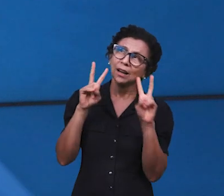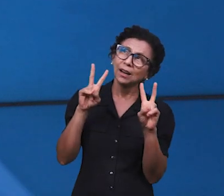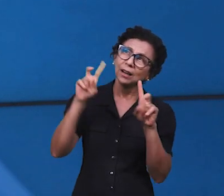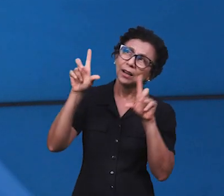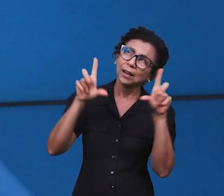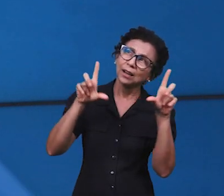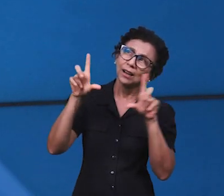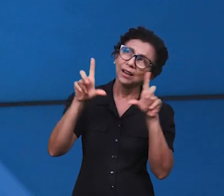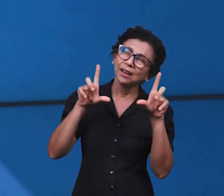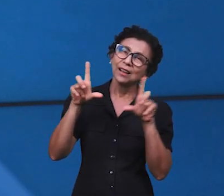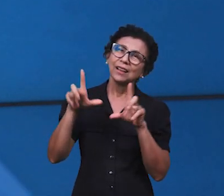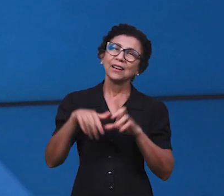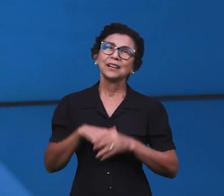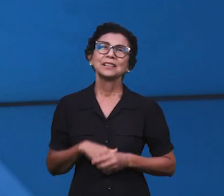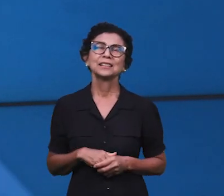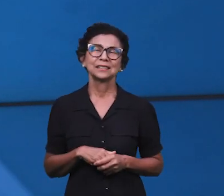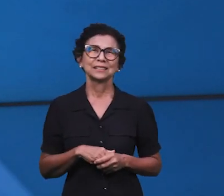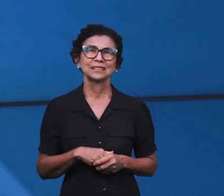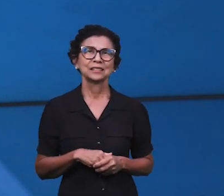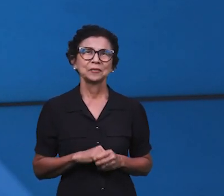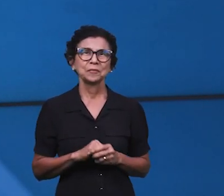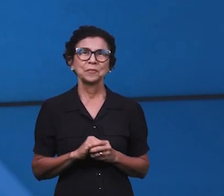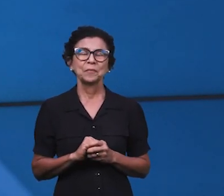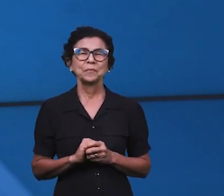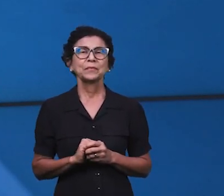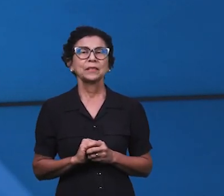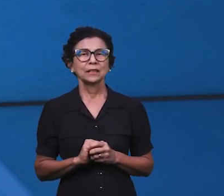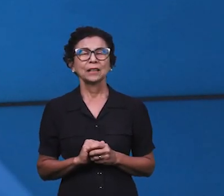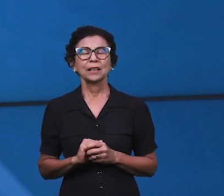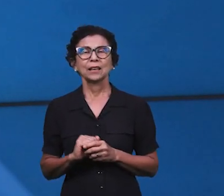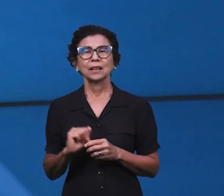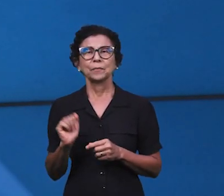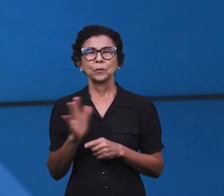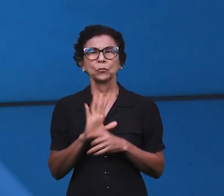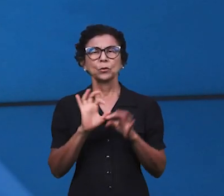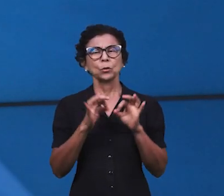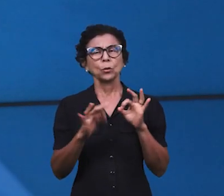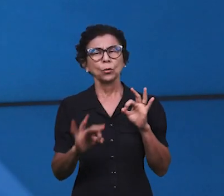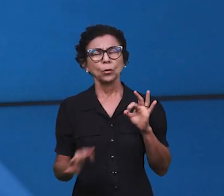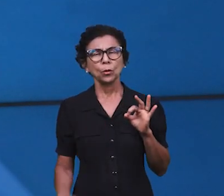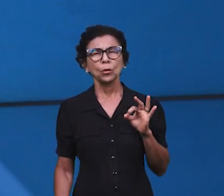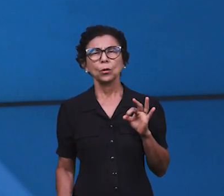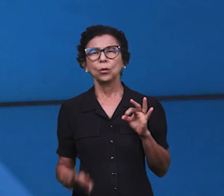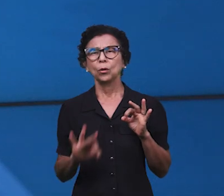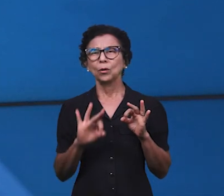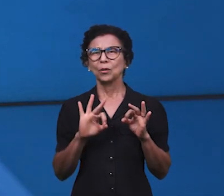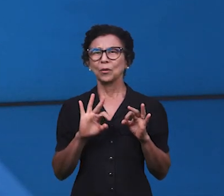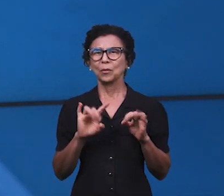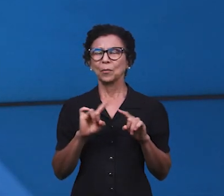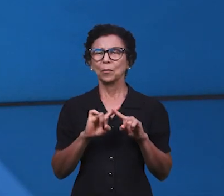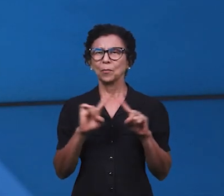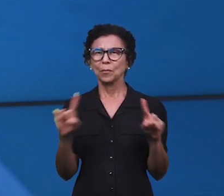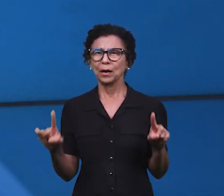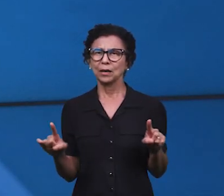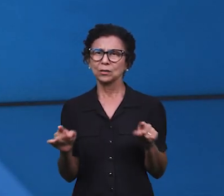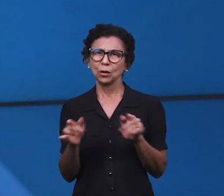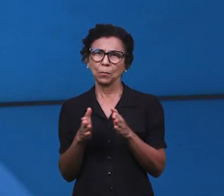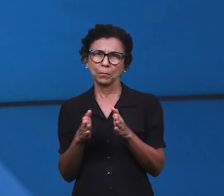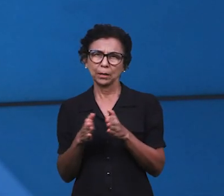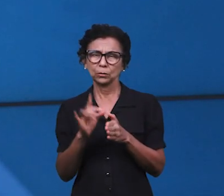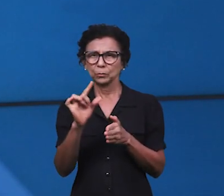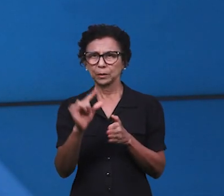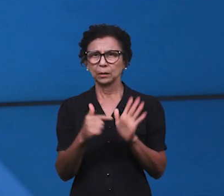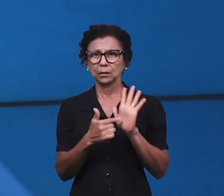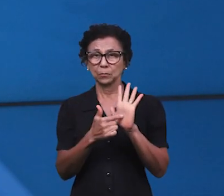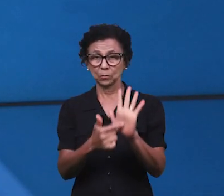expressão da professora. Foi um vídeo até mais longo, mas nós pegamos apenas uma parte ali para demonstrar como os nossos bebês são